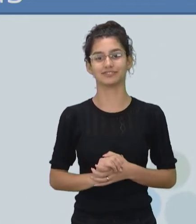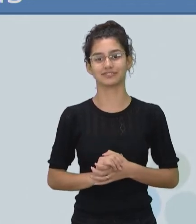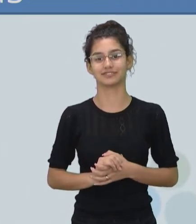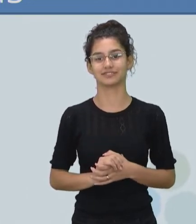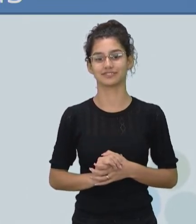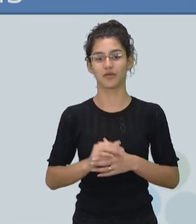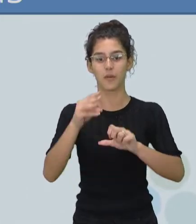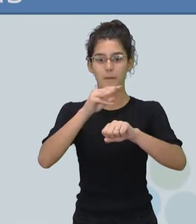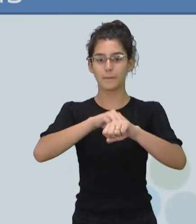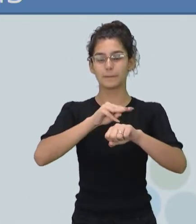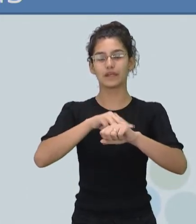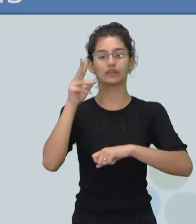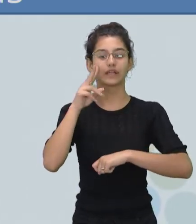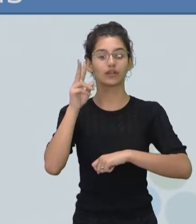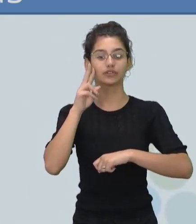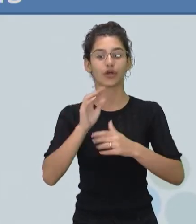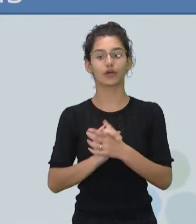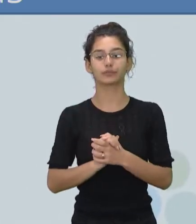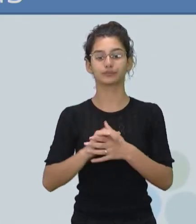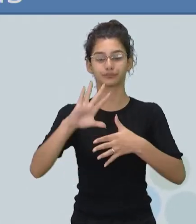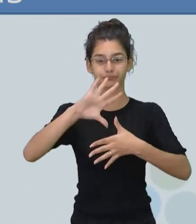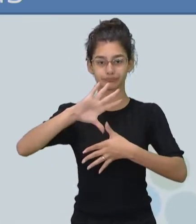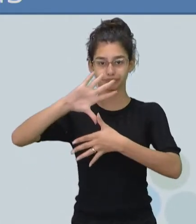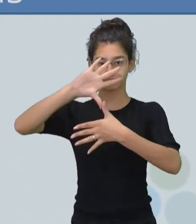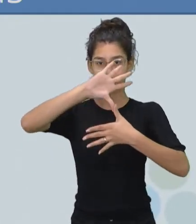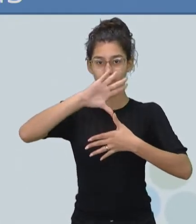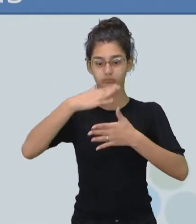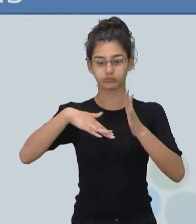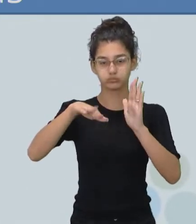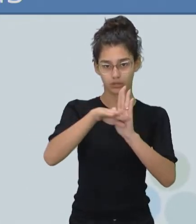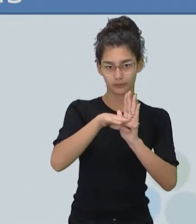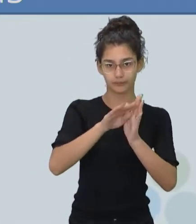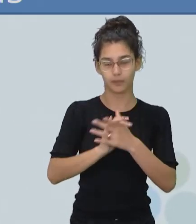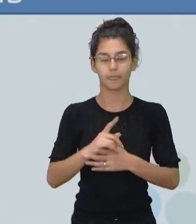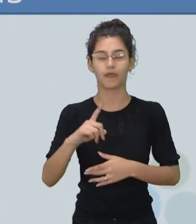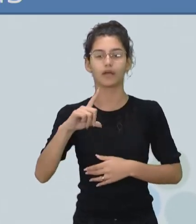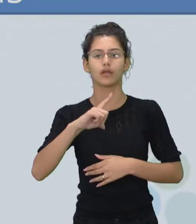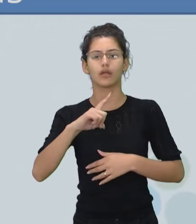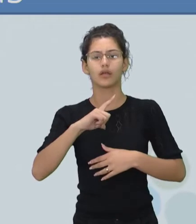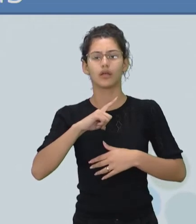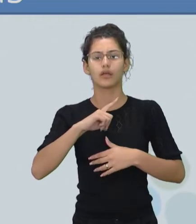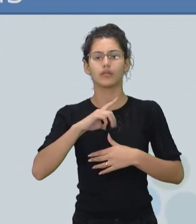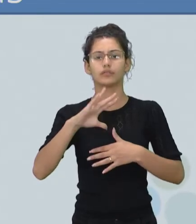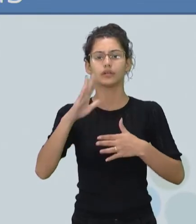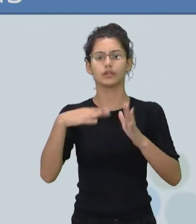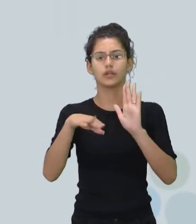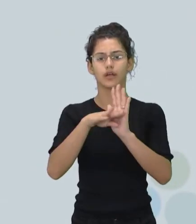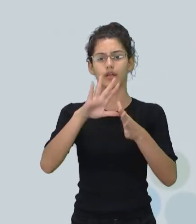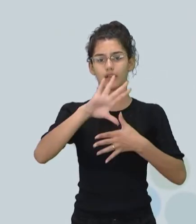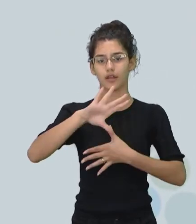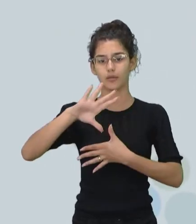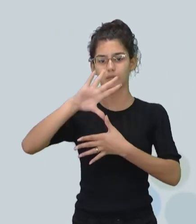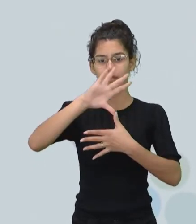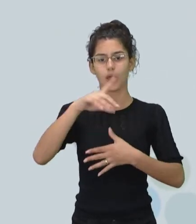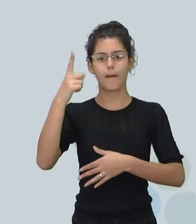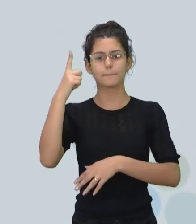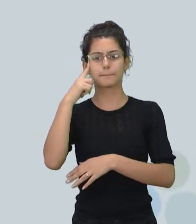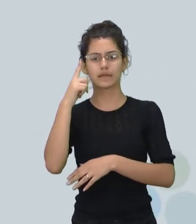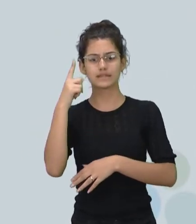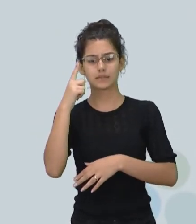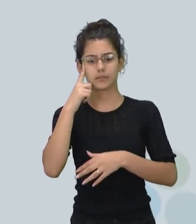momento da história, na colonização das Américas, né? Então, nós tivemos, na colonização das Américas,